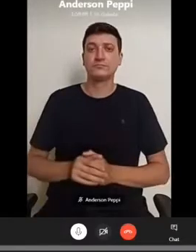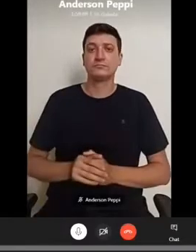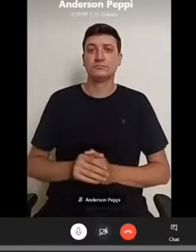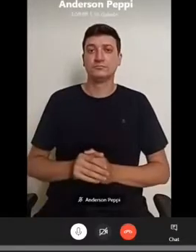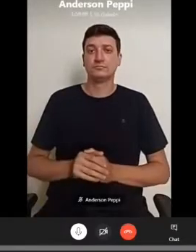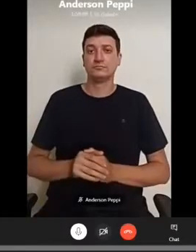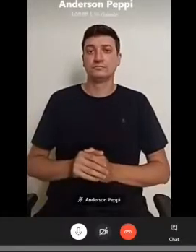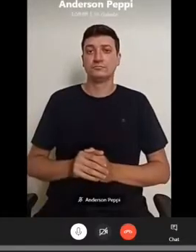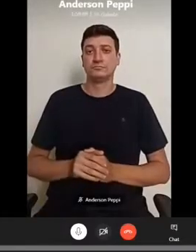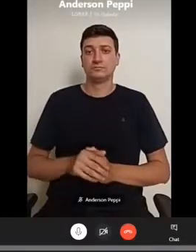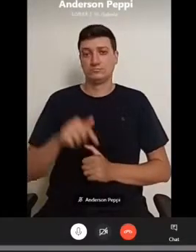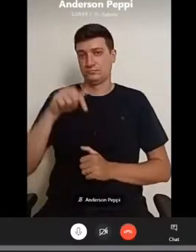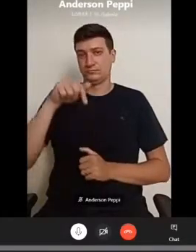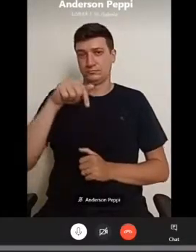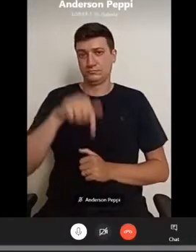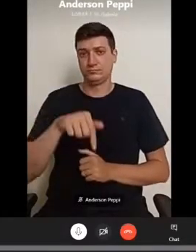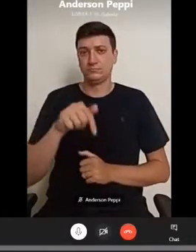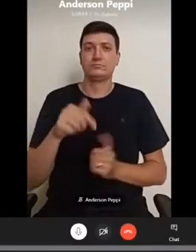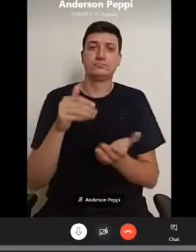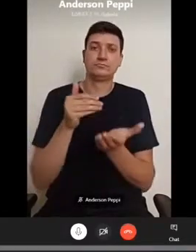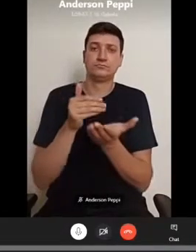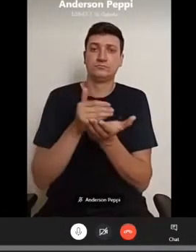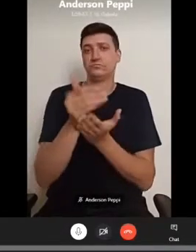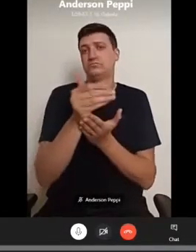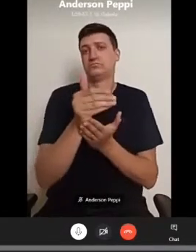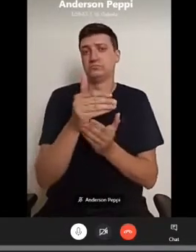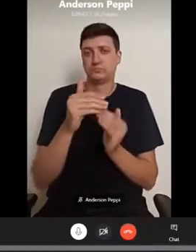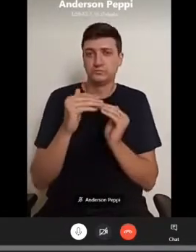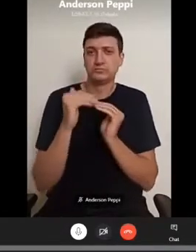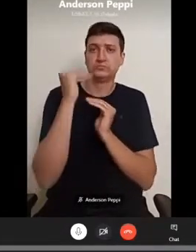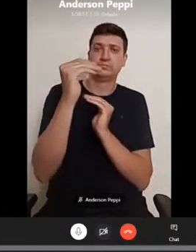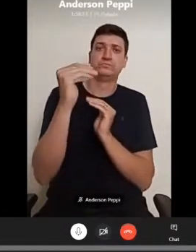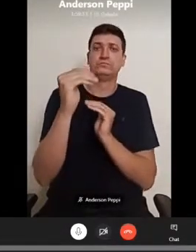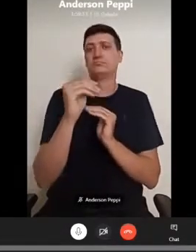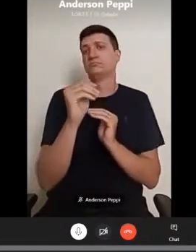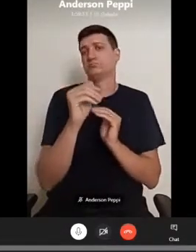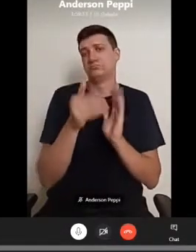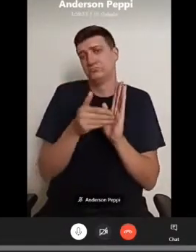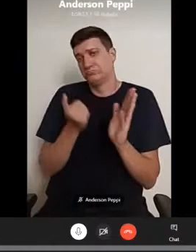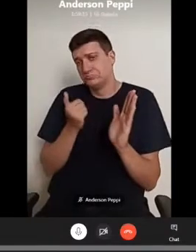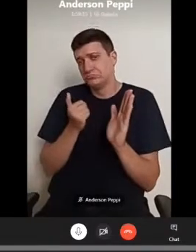permite abstenção, todos os vereadores deverão votar.